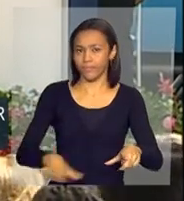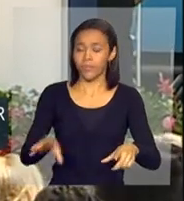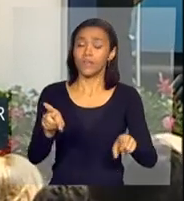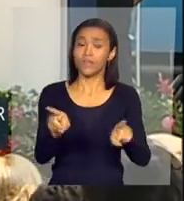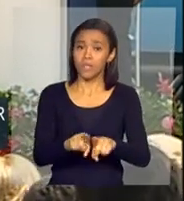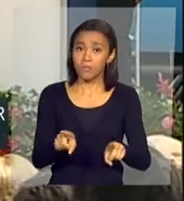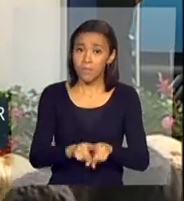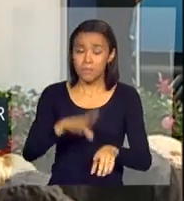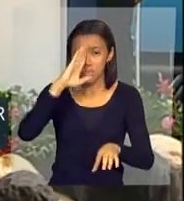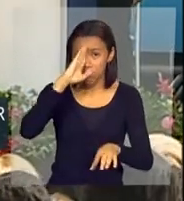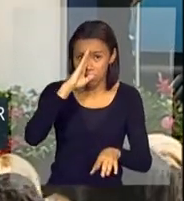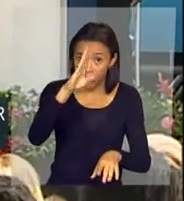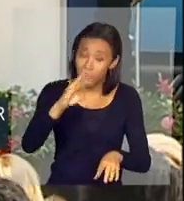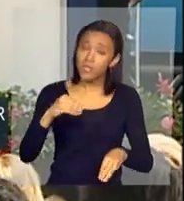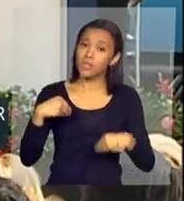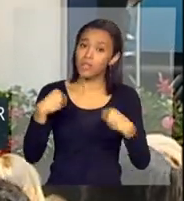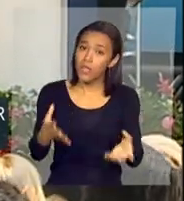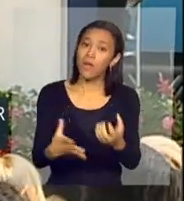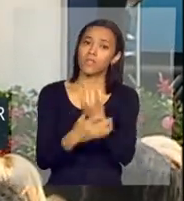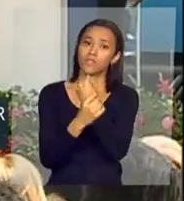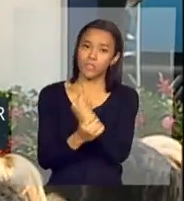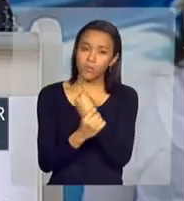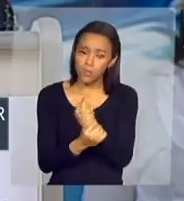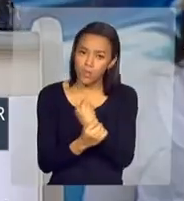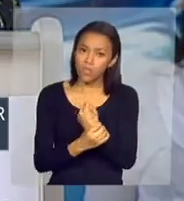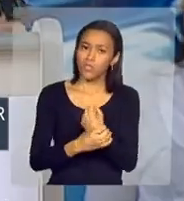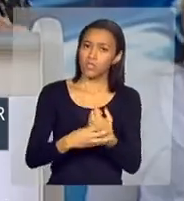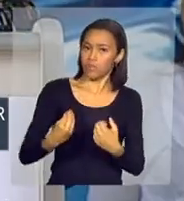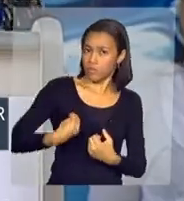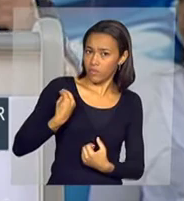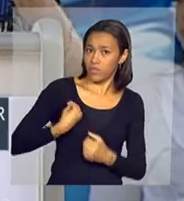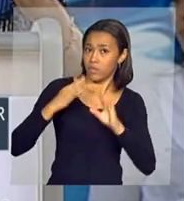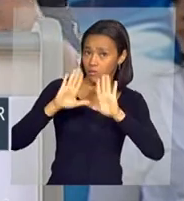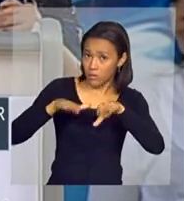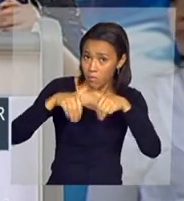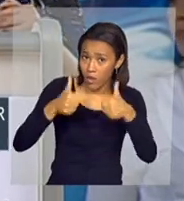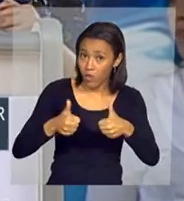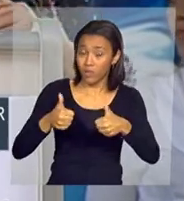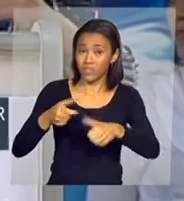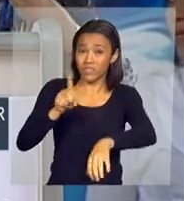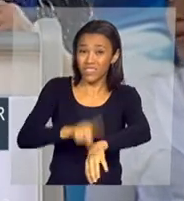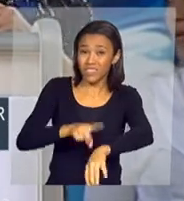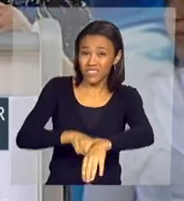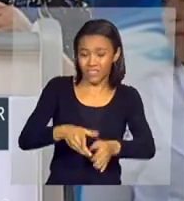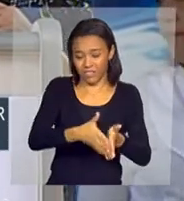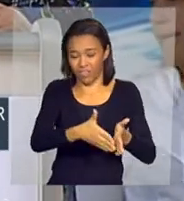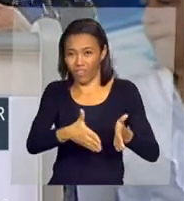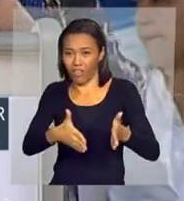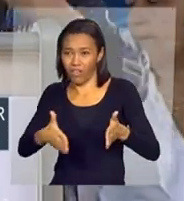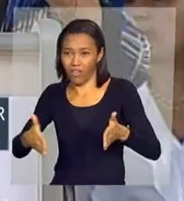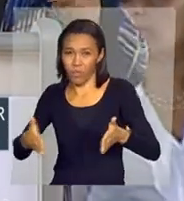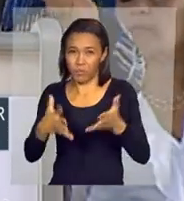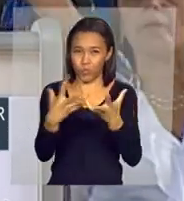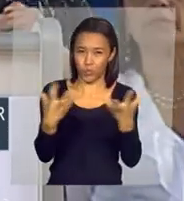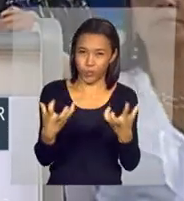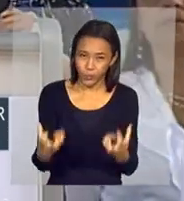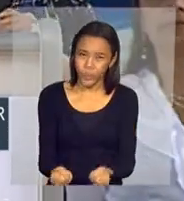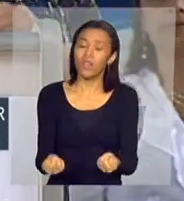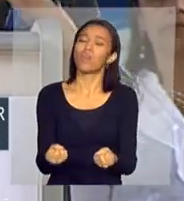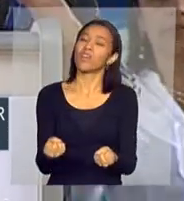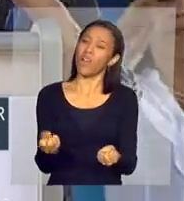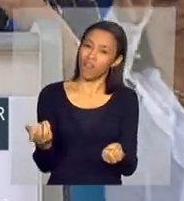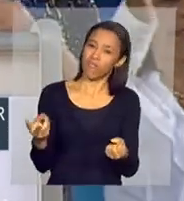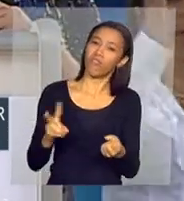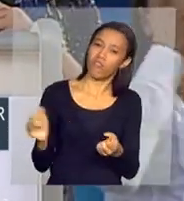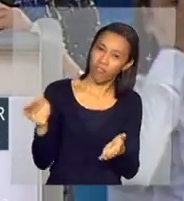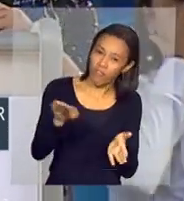inclusive garantiriam uma sobrevivência a esse período que nós sabemos que a seca vem,